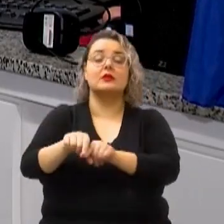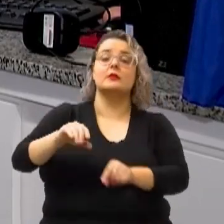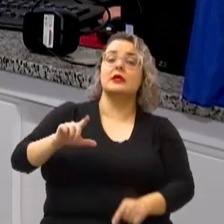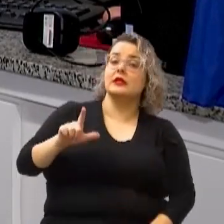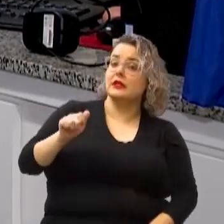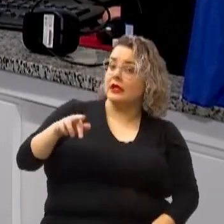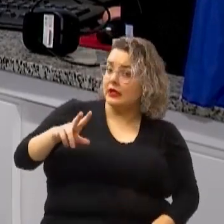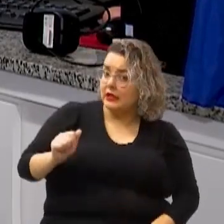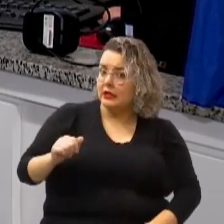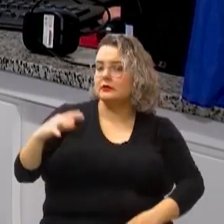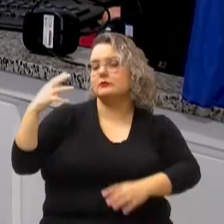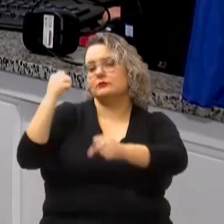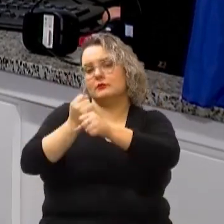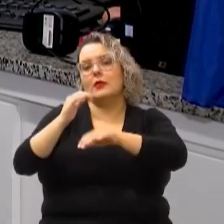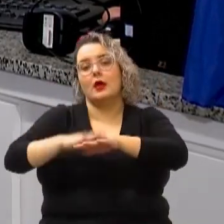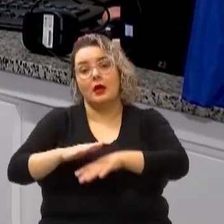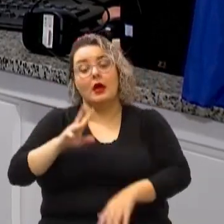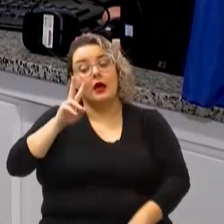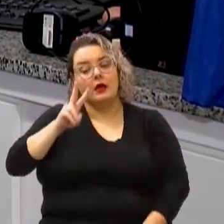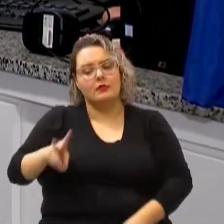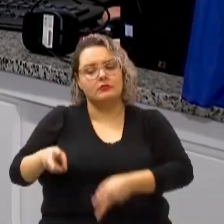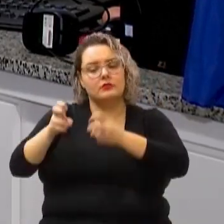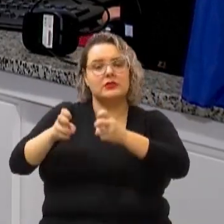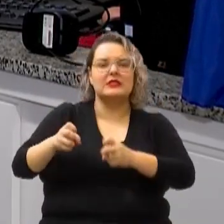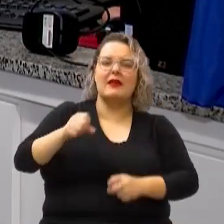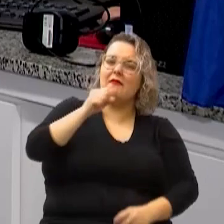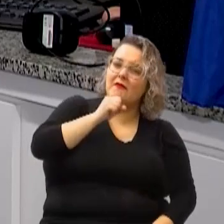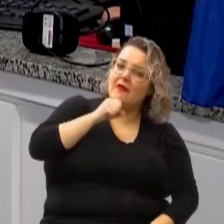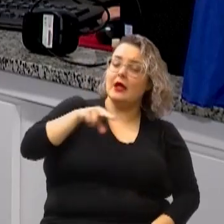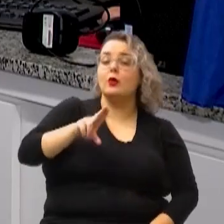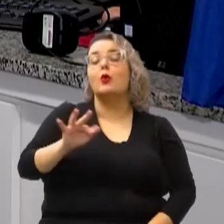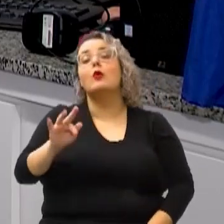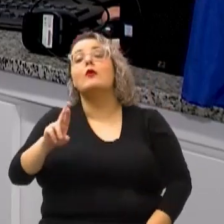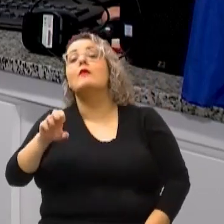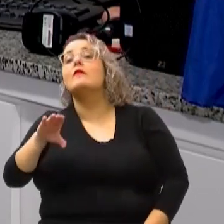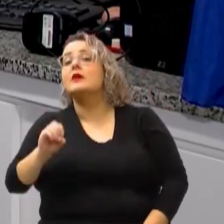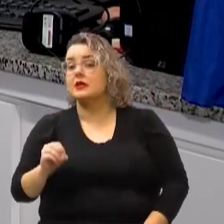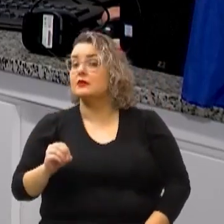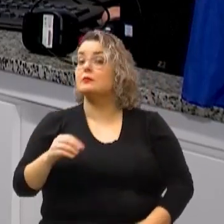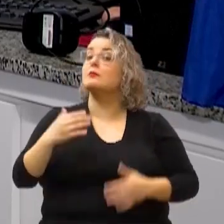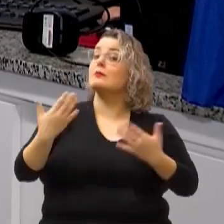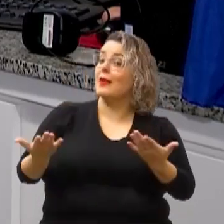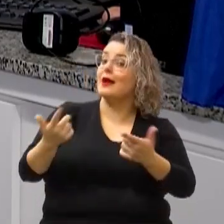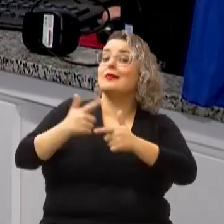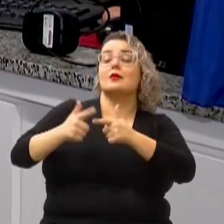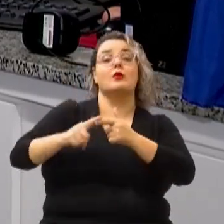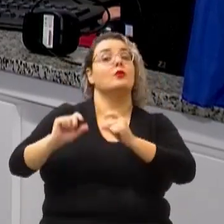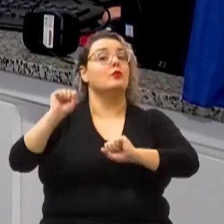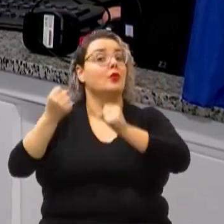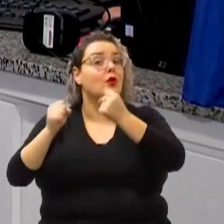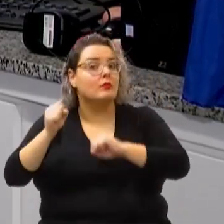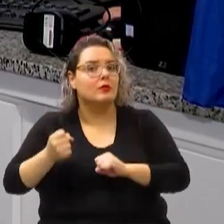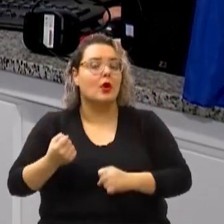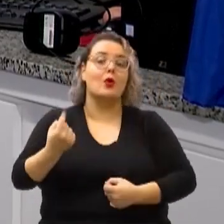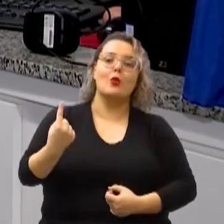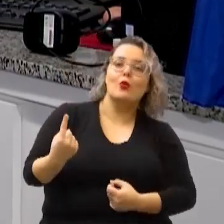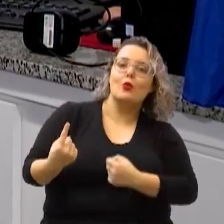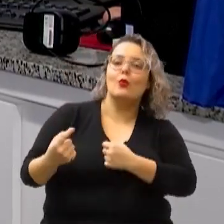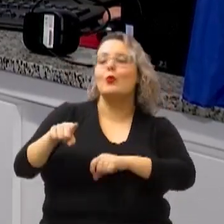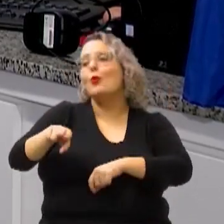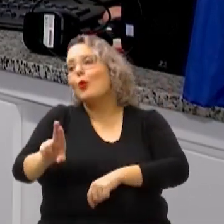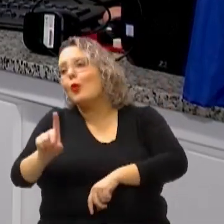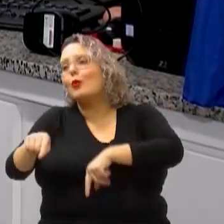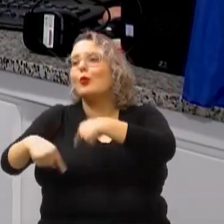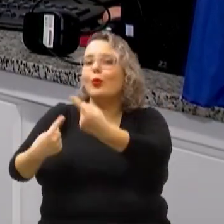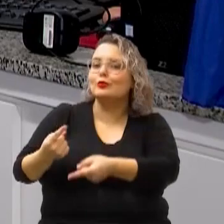Daí, através de equações, a gente consegue ver se ele é fresco ou velho. Só que, muitas vezes, o problema da indústria é que talvez um